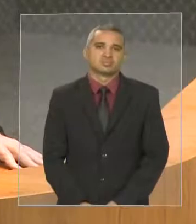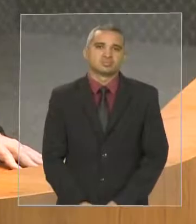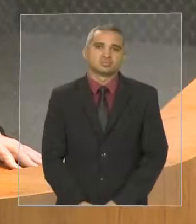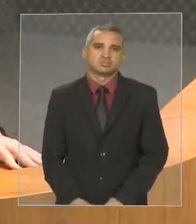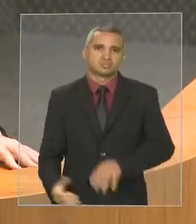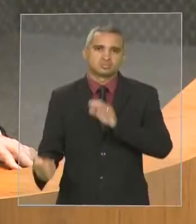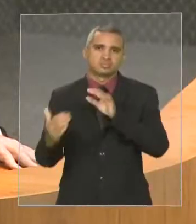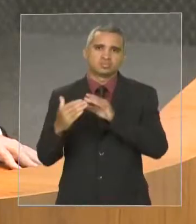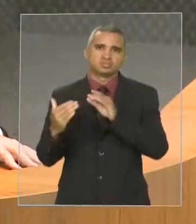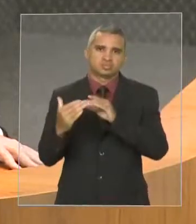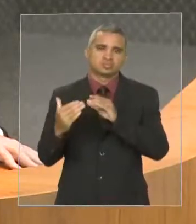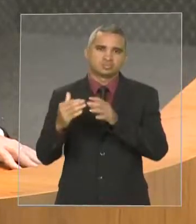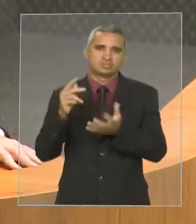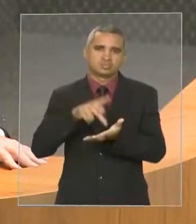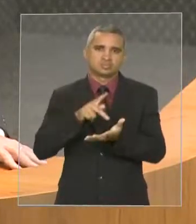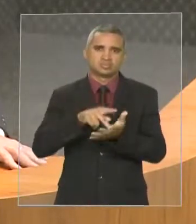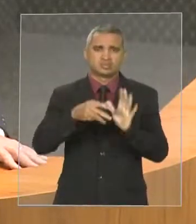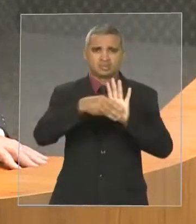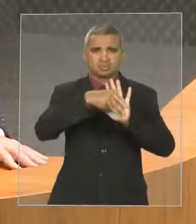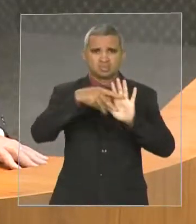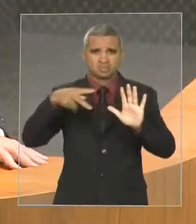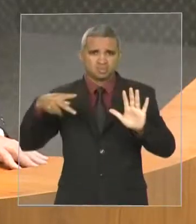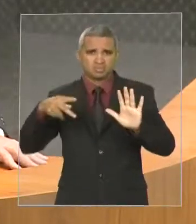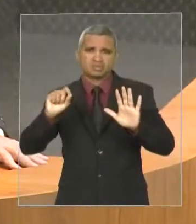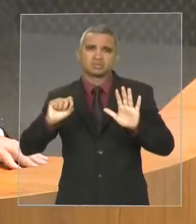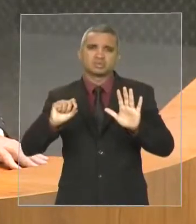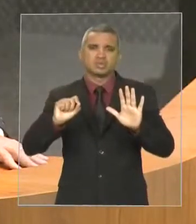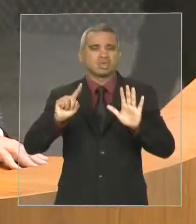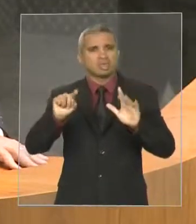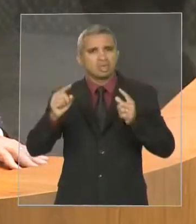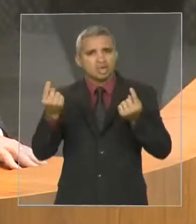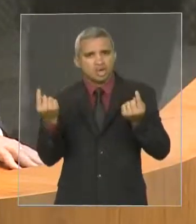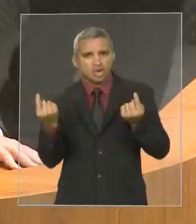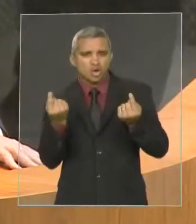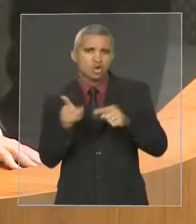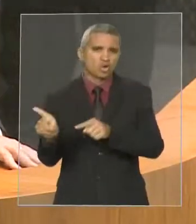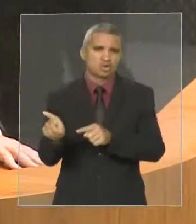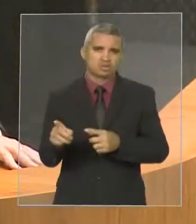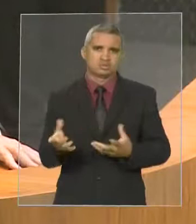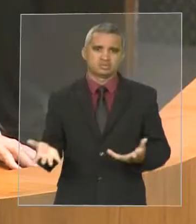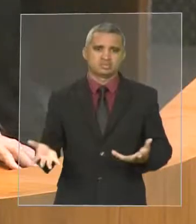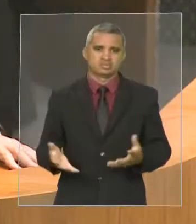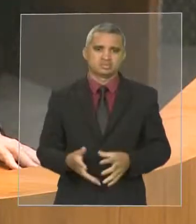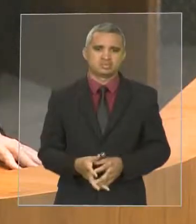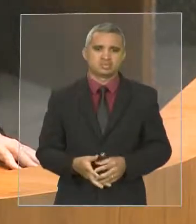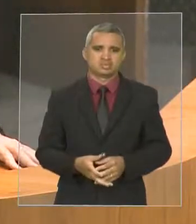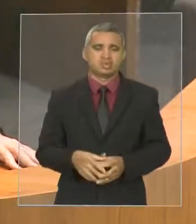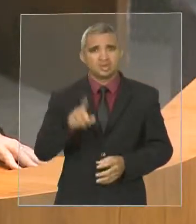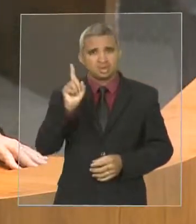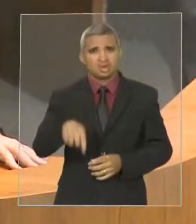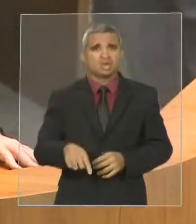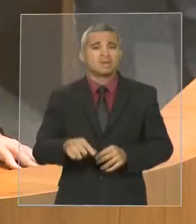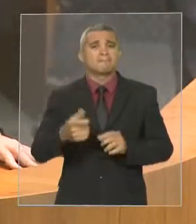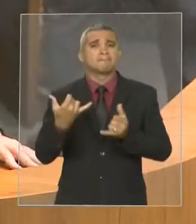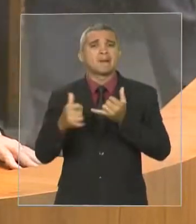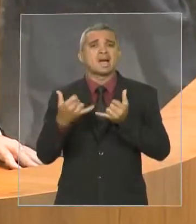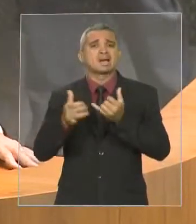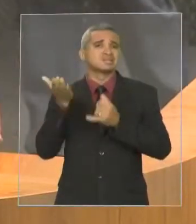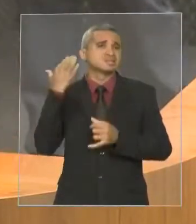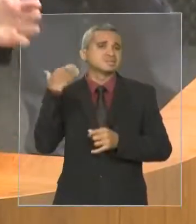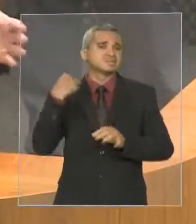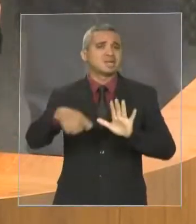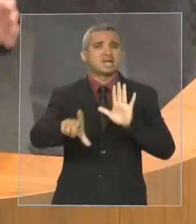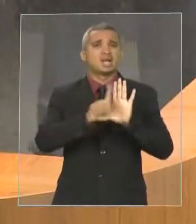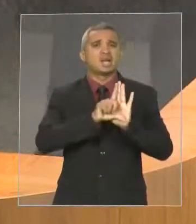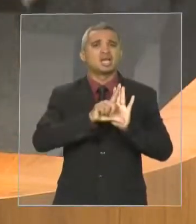diria até que a medida provisória é tipo uma herança do decreto-lei da ditadura militar. Na época da ditadura, tinha